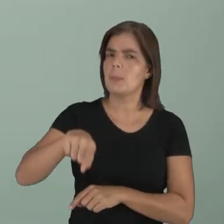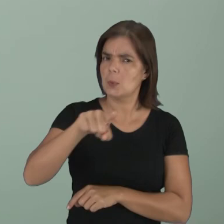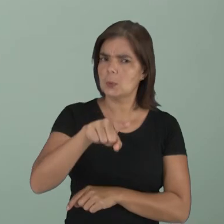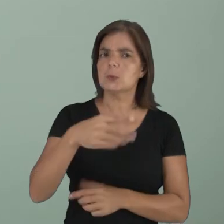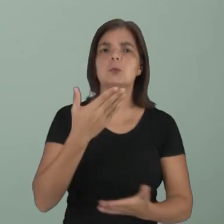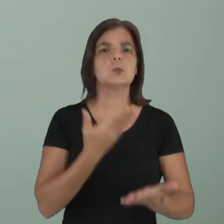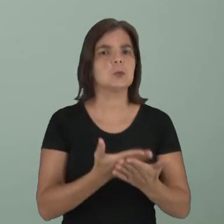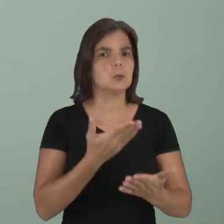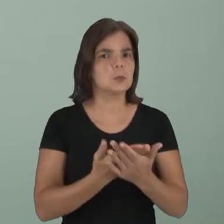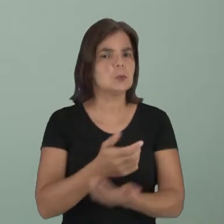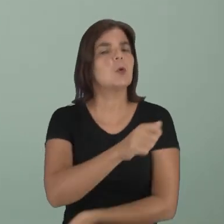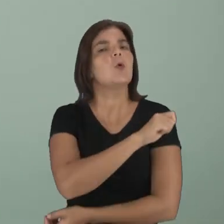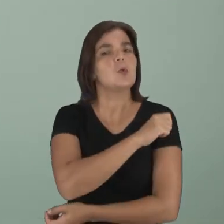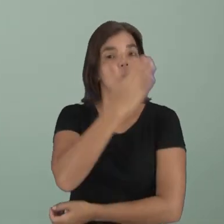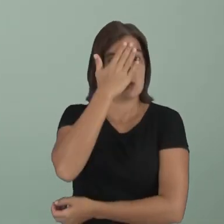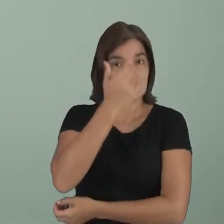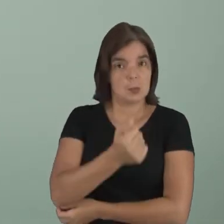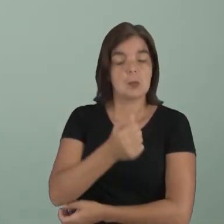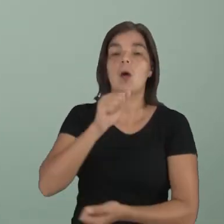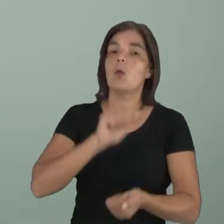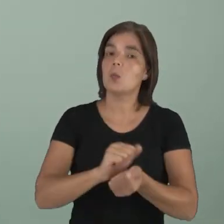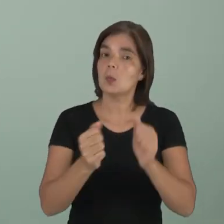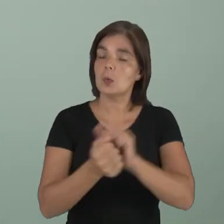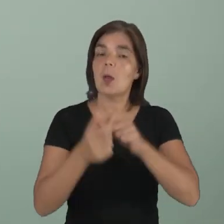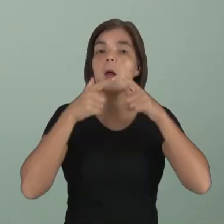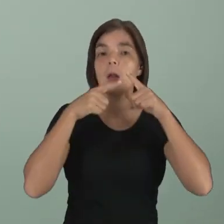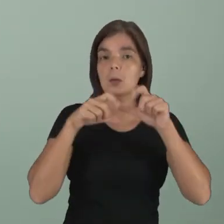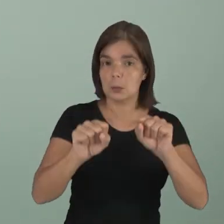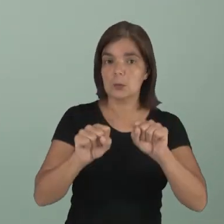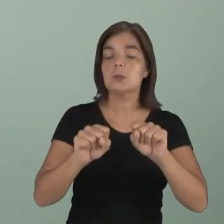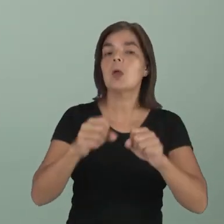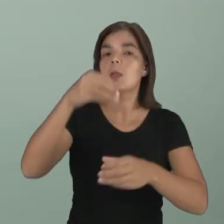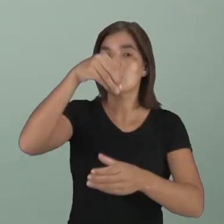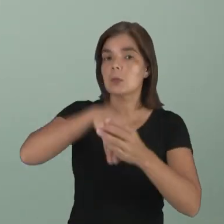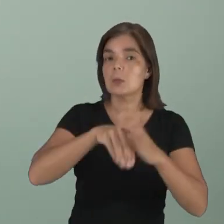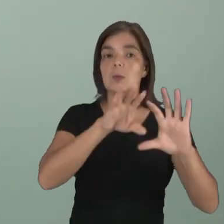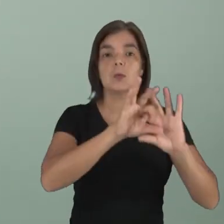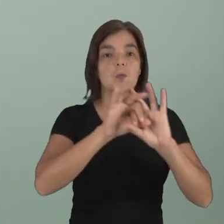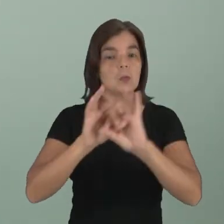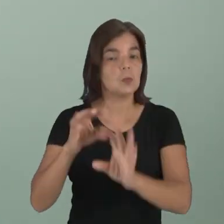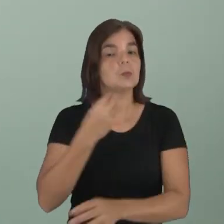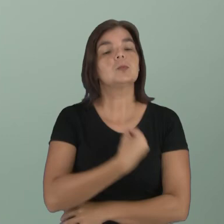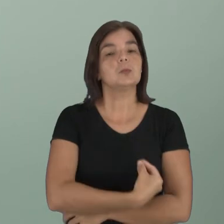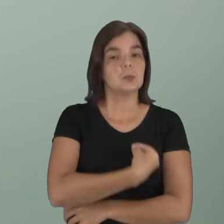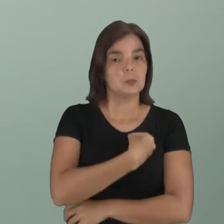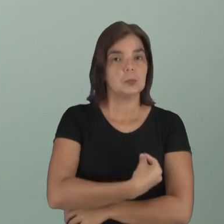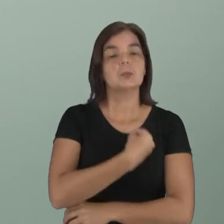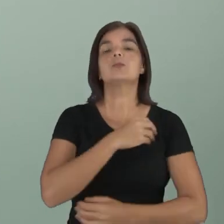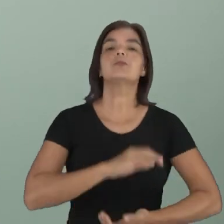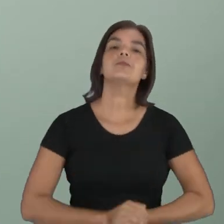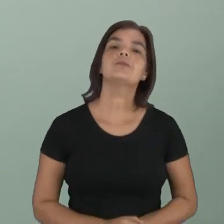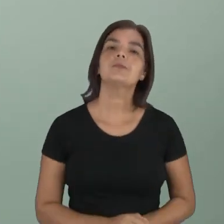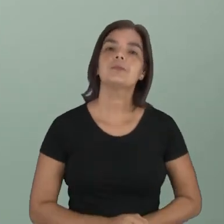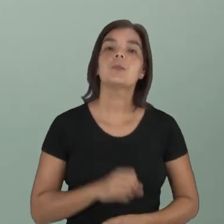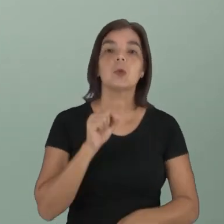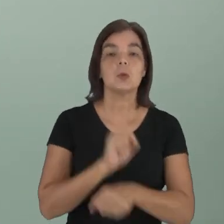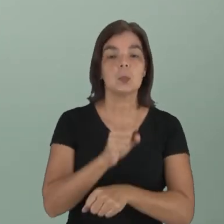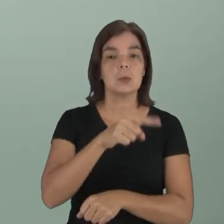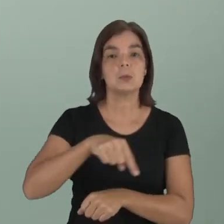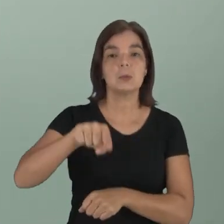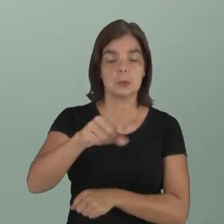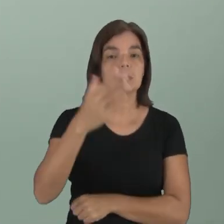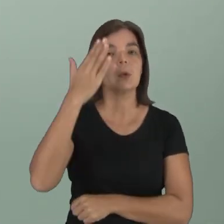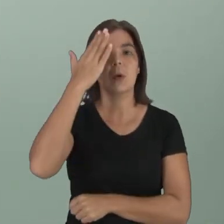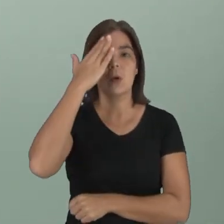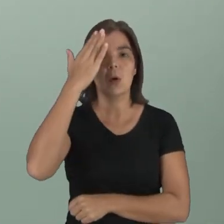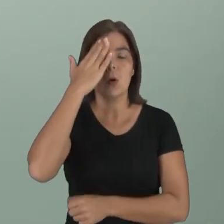você como estudante que saiba adequar sua linguagem dentro do contexto em que você está inserido. Espero que vocês